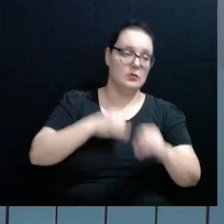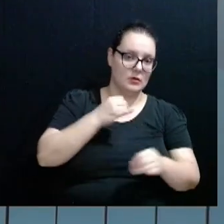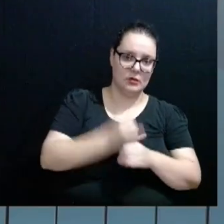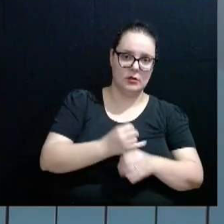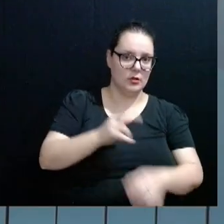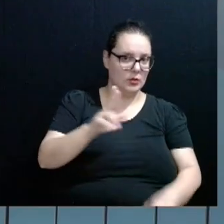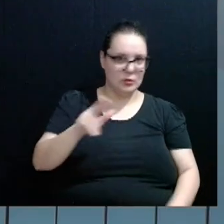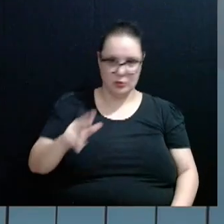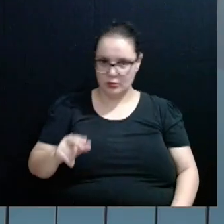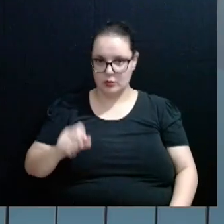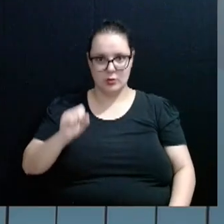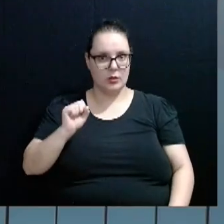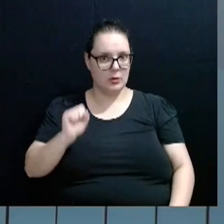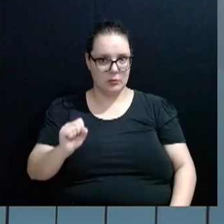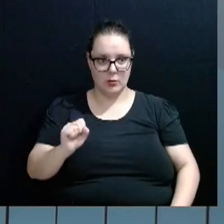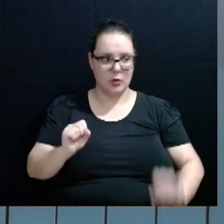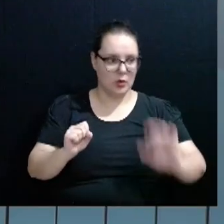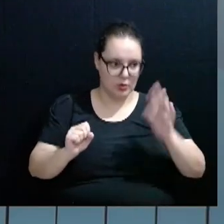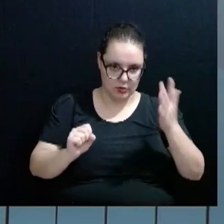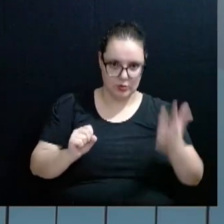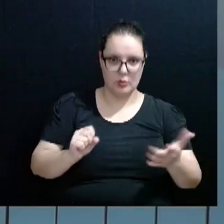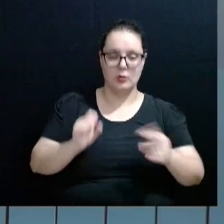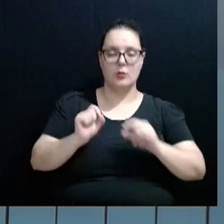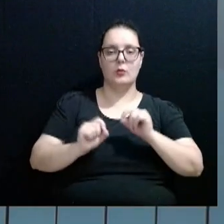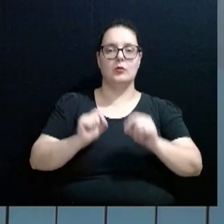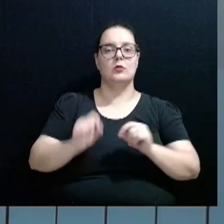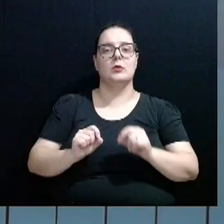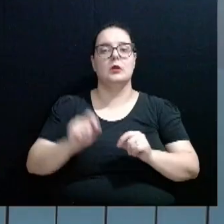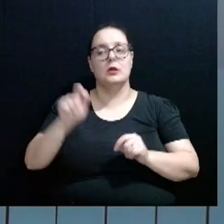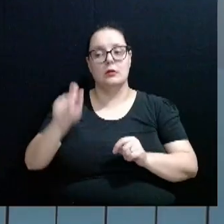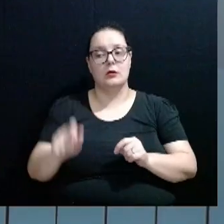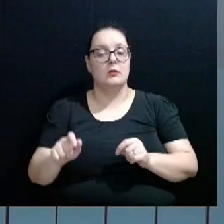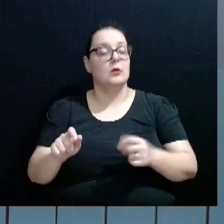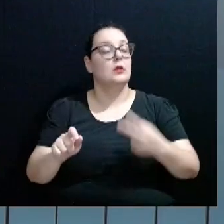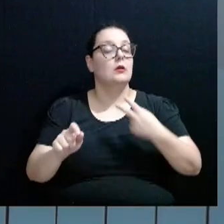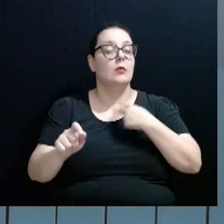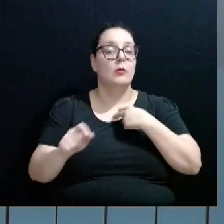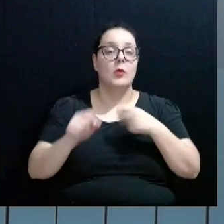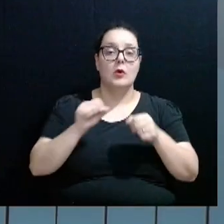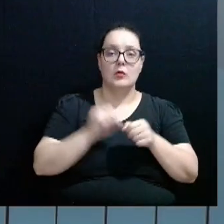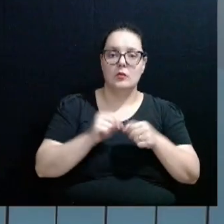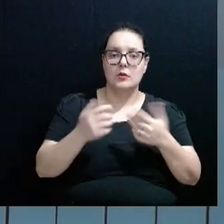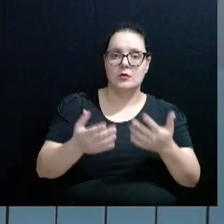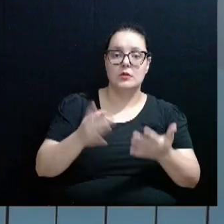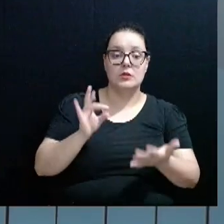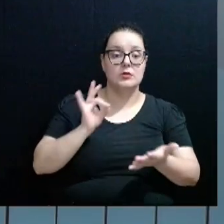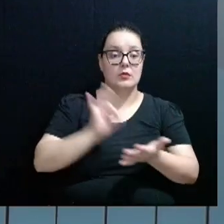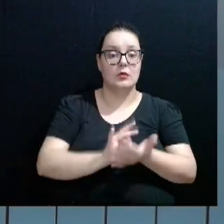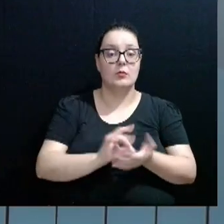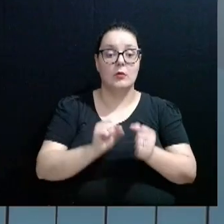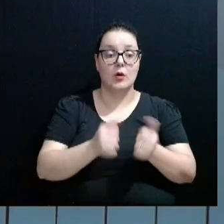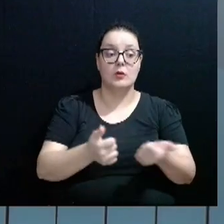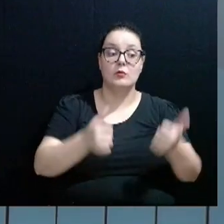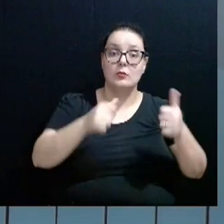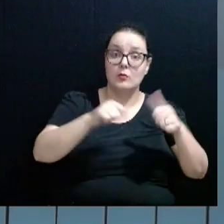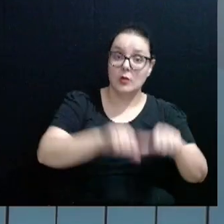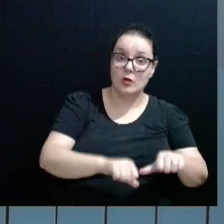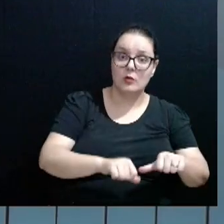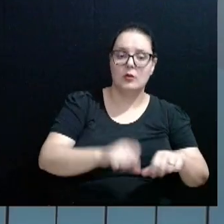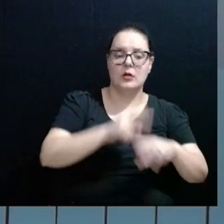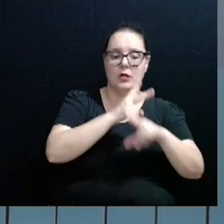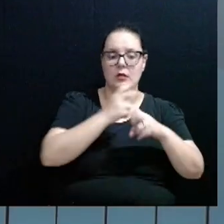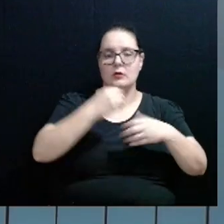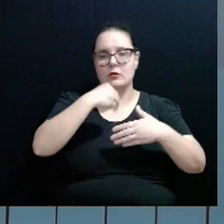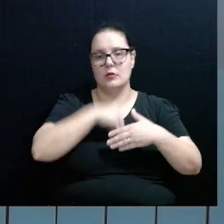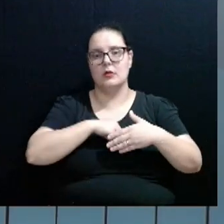acontecer, o que essa pessoa, ela não deve fazer, que de fato pode piorar e intensificar